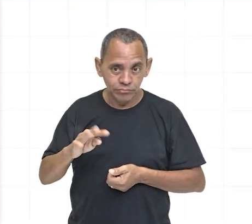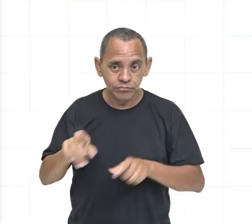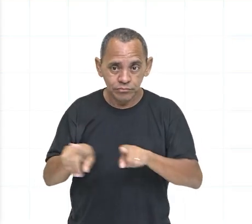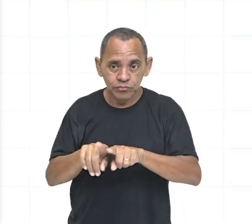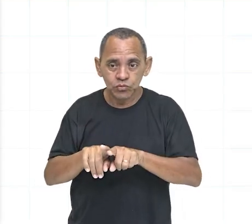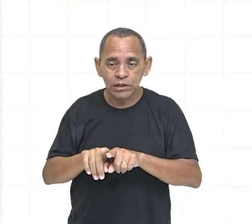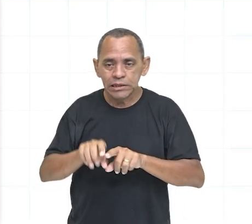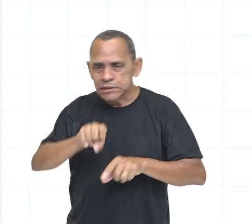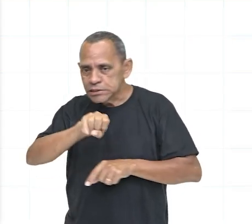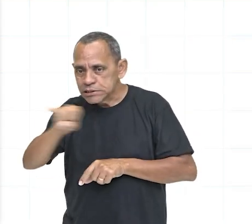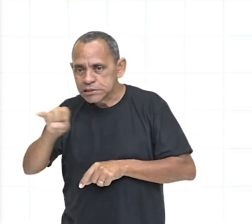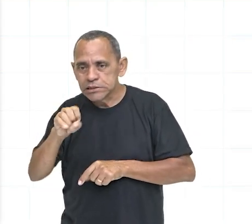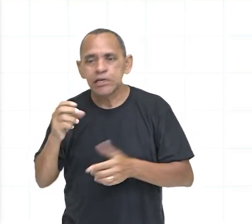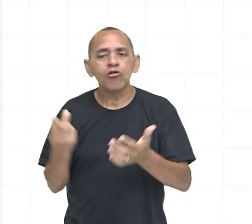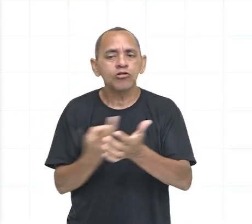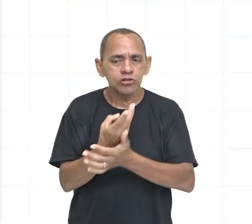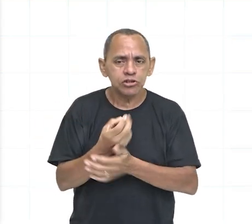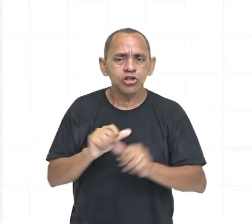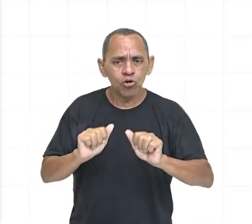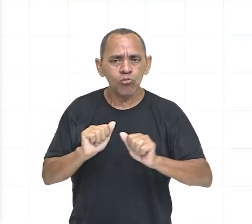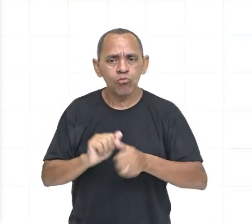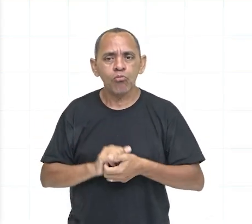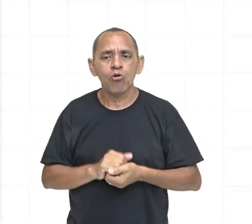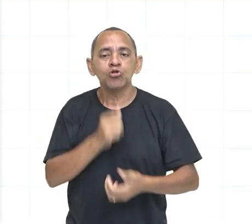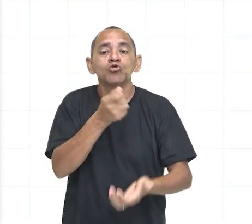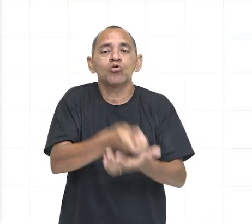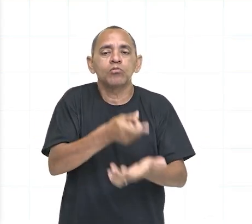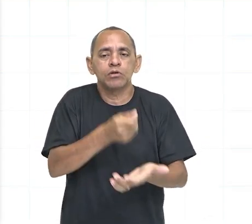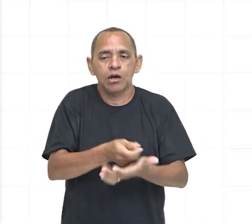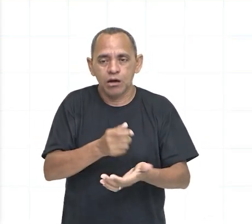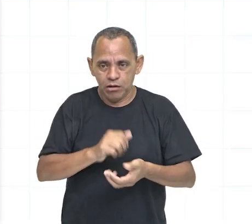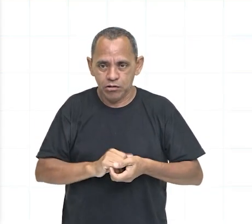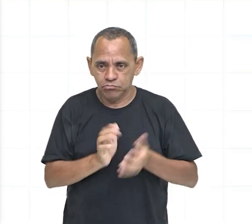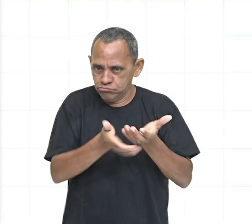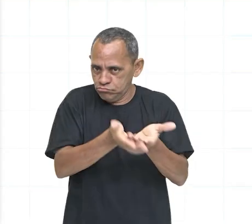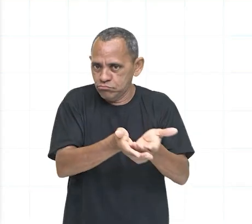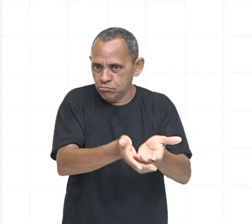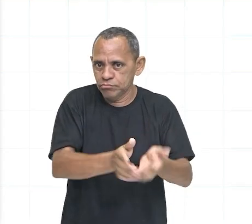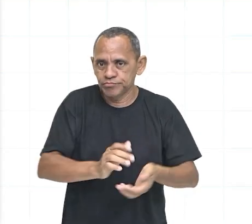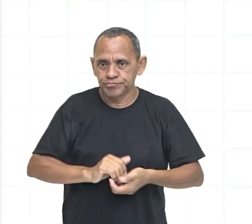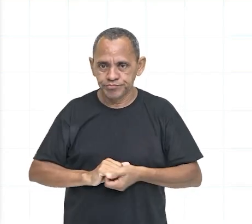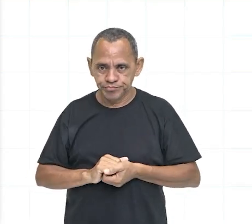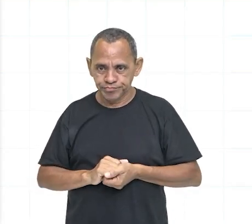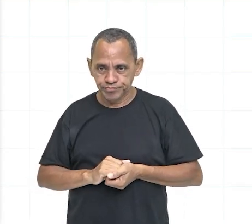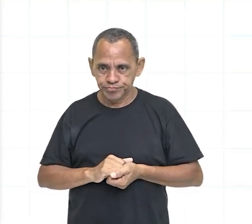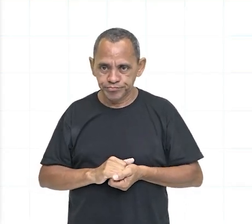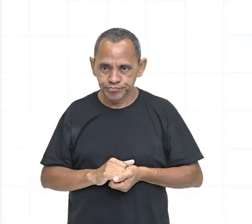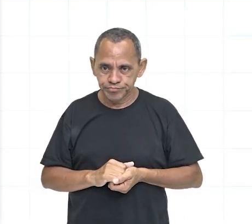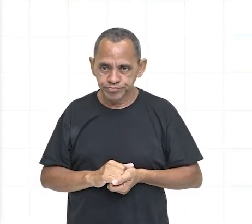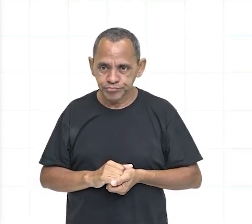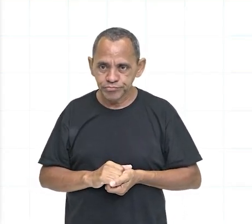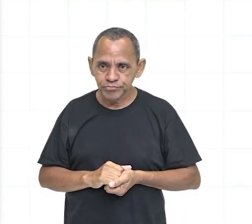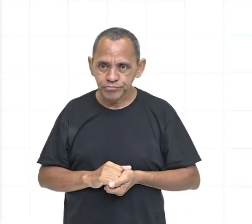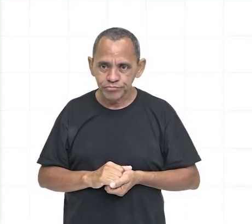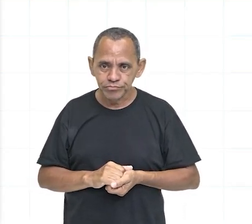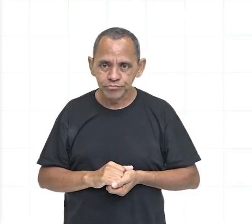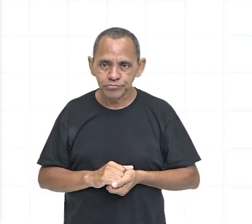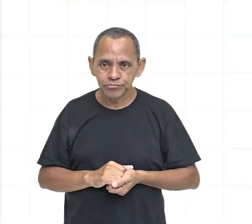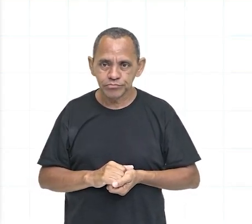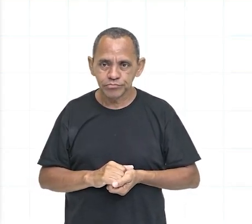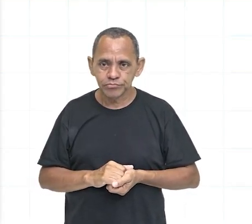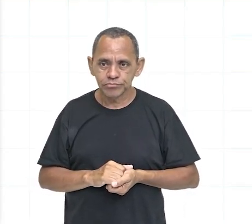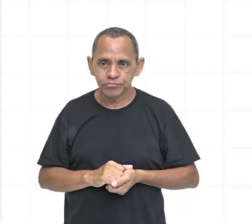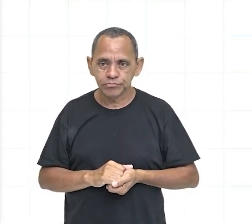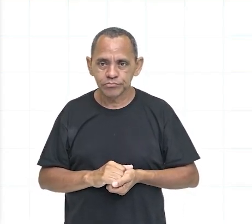tá? A outra ação pode ocorrer, que é a de comprar um iate, tá bom? Se eu ganhar na loteria, eu comprarei um